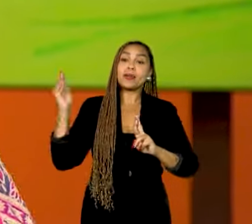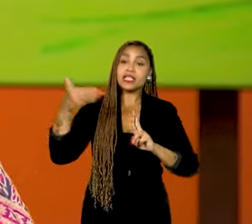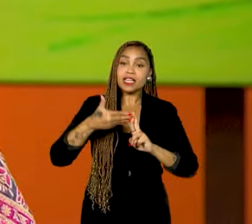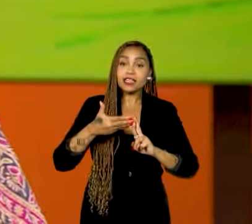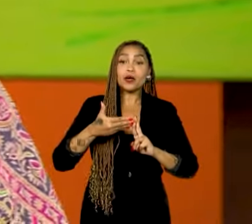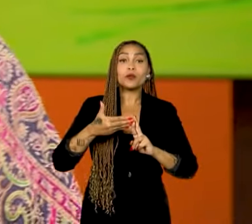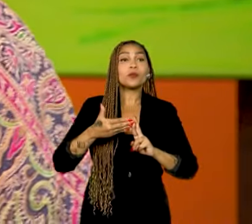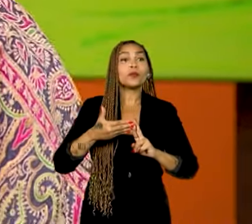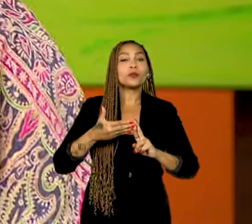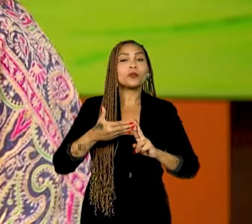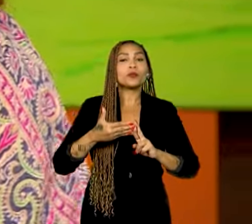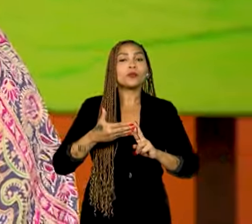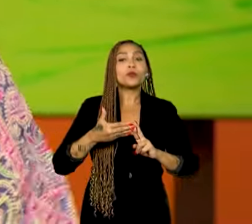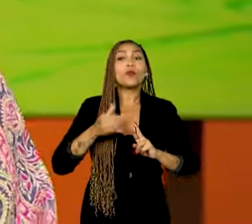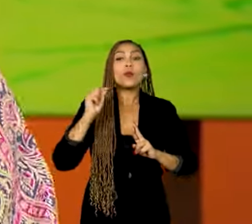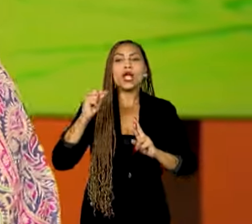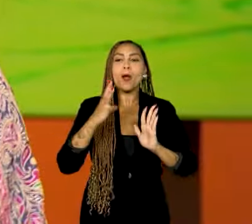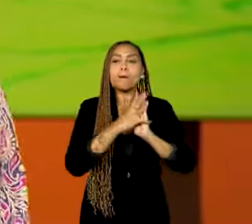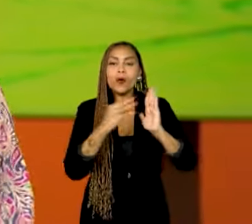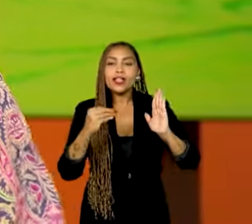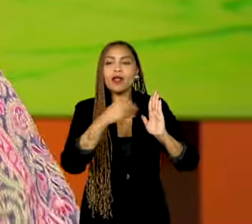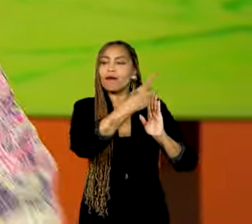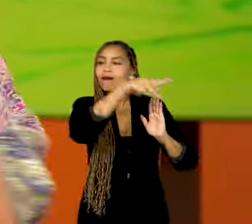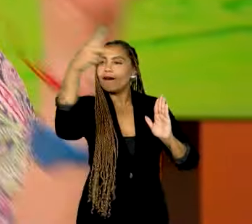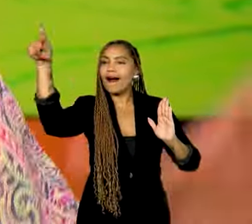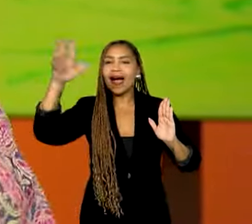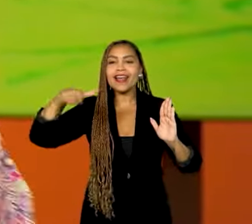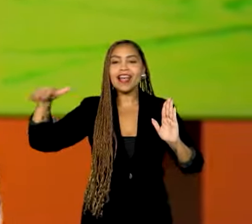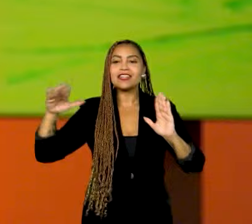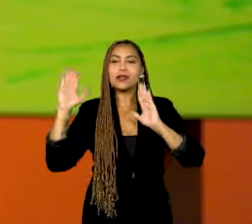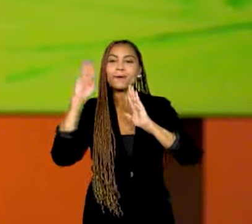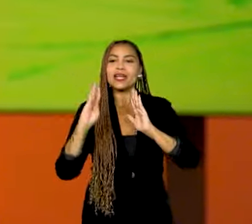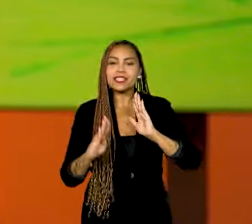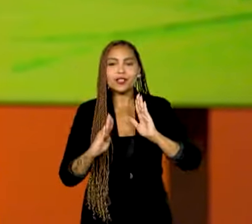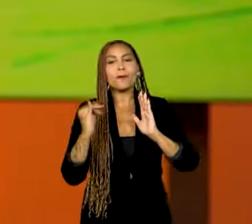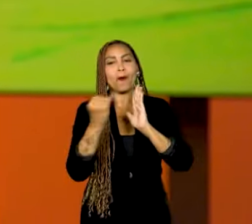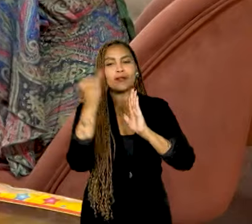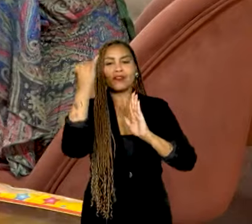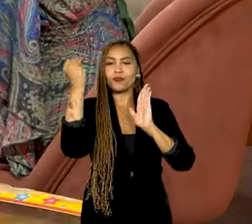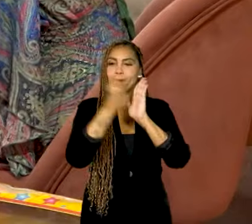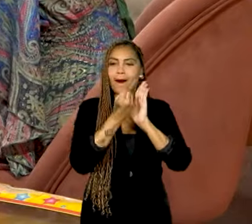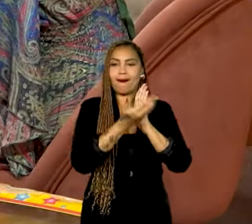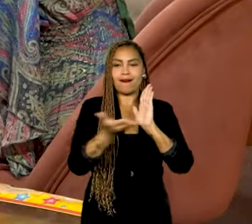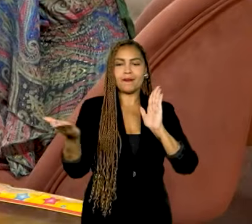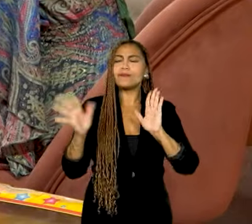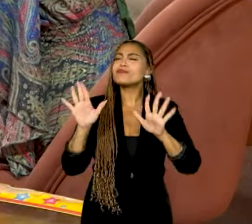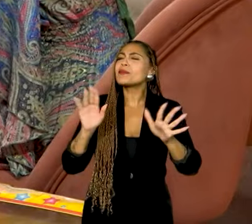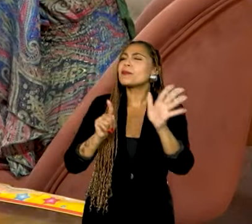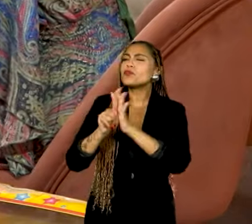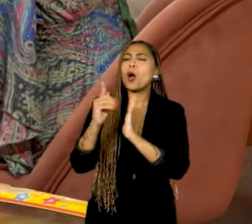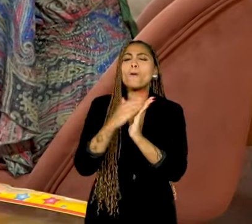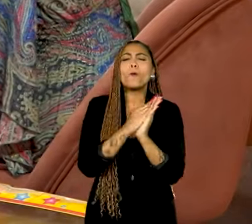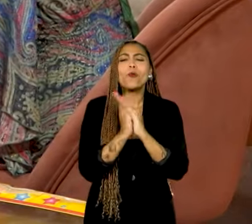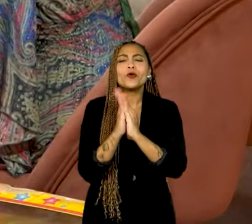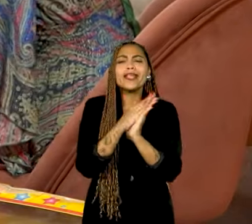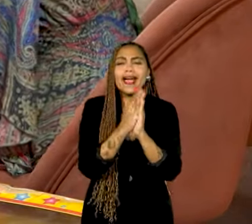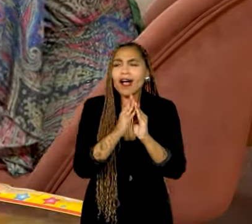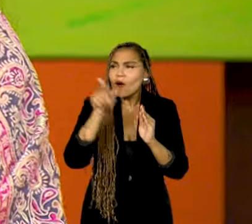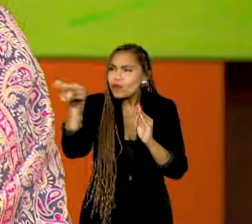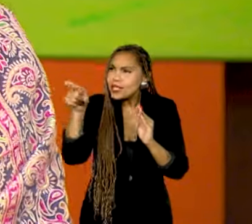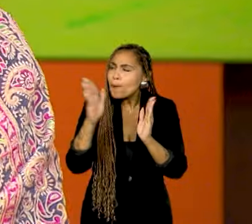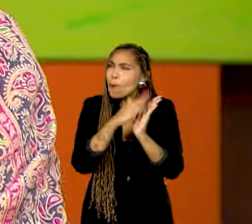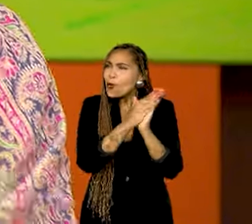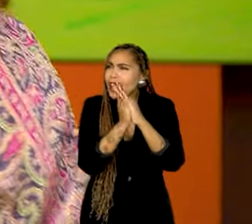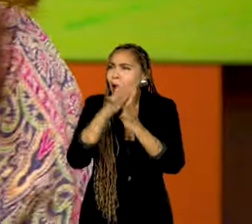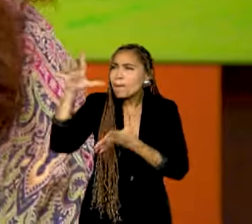dessas claro, crianças. Claro, né? Claro. Que todos eles também têm a sua importância aí. Agora, eu quero saber da boneca. Você virou boneca. Você já é uma boneca. Não,